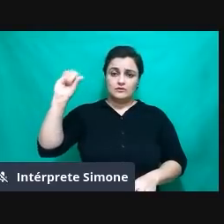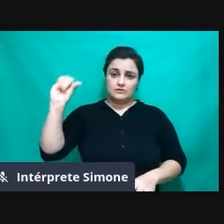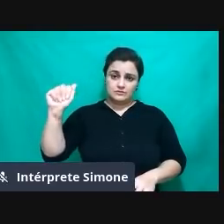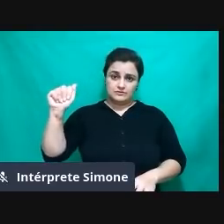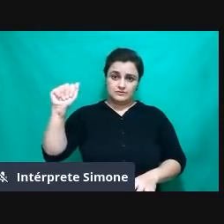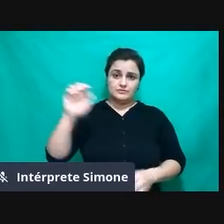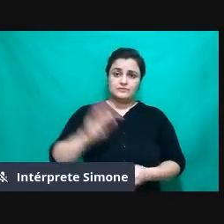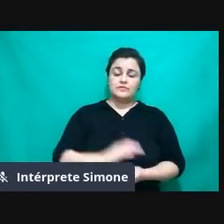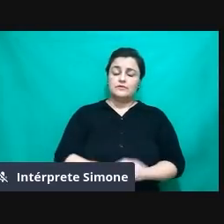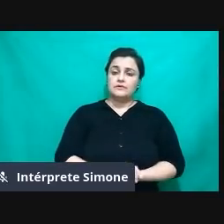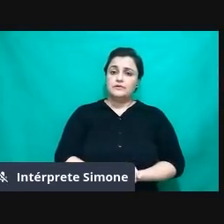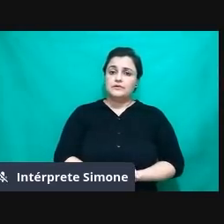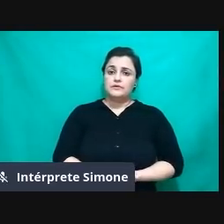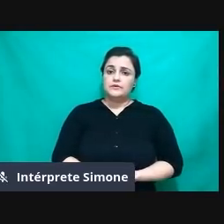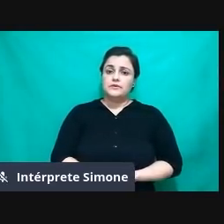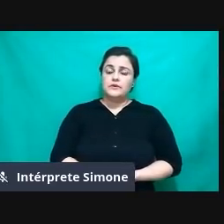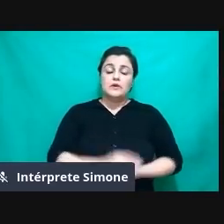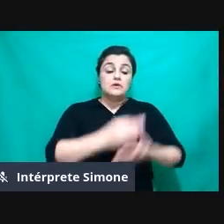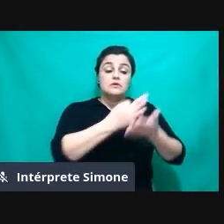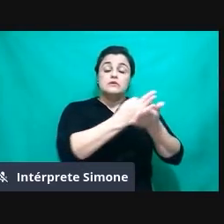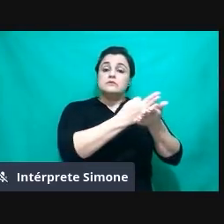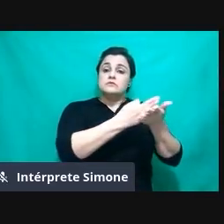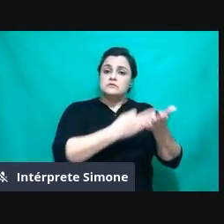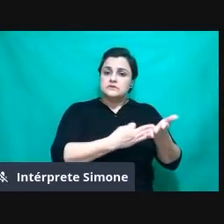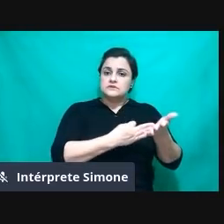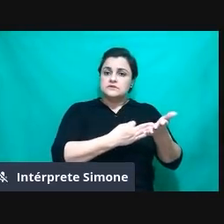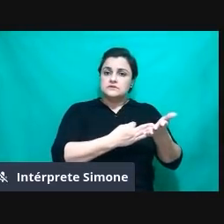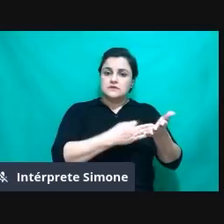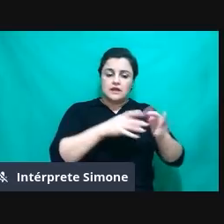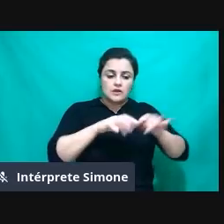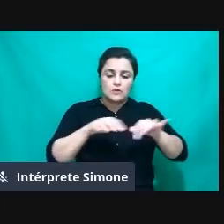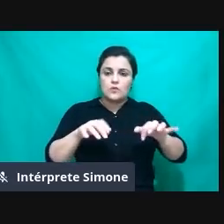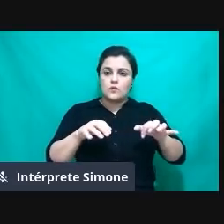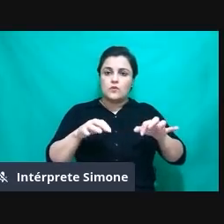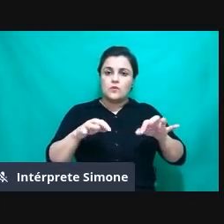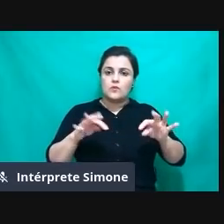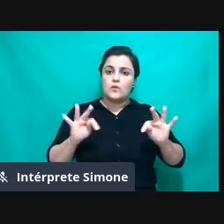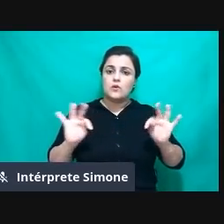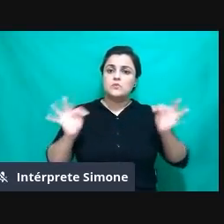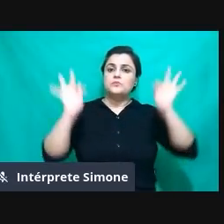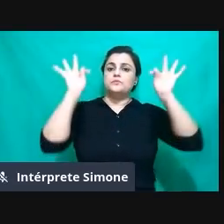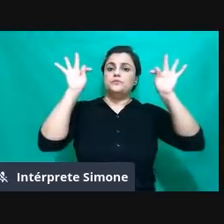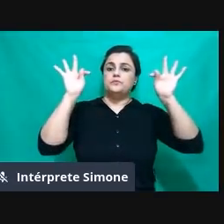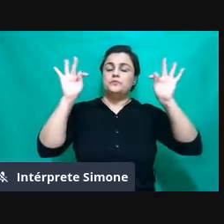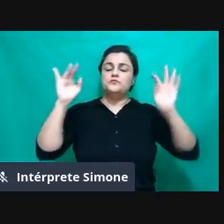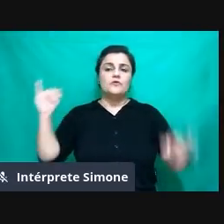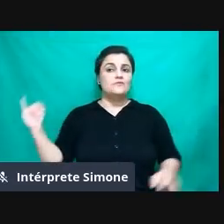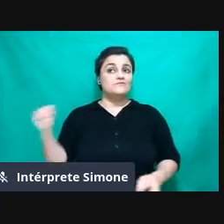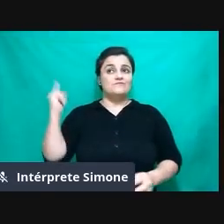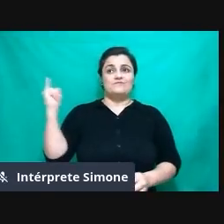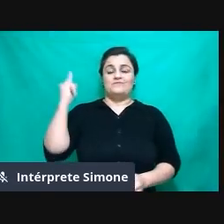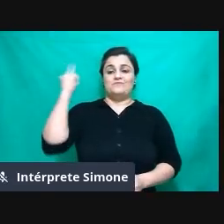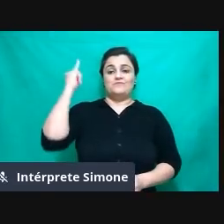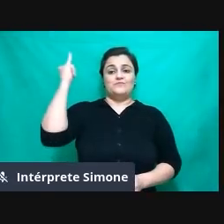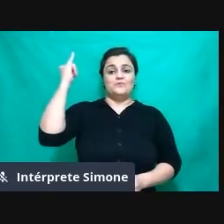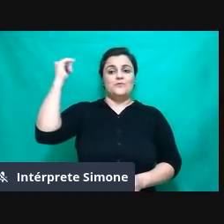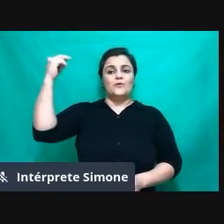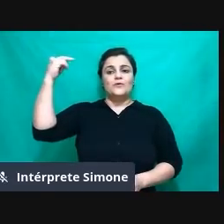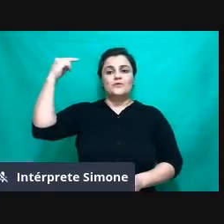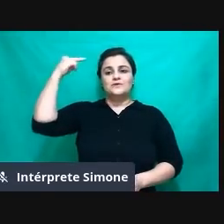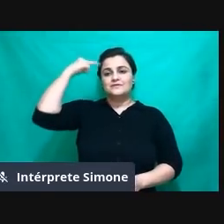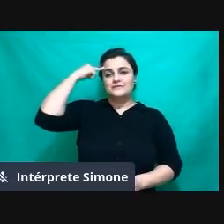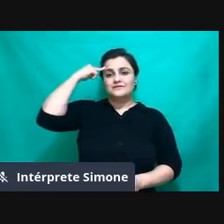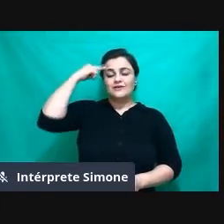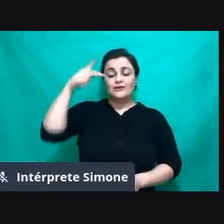dos textos aí que são digitais. Então, é muito importante nós termos em mente que tem